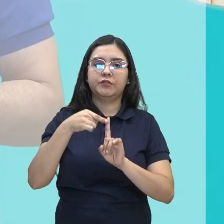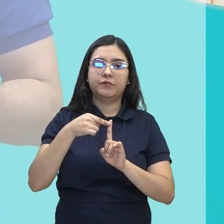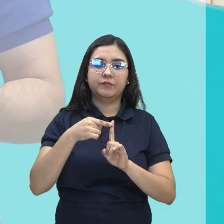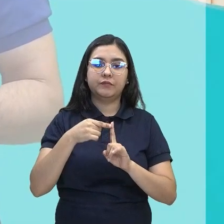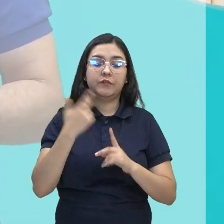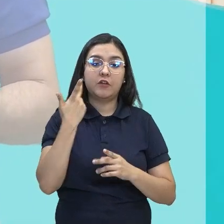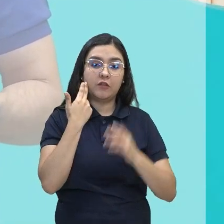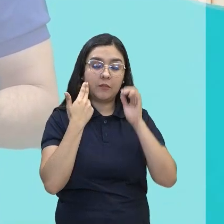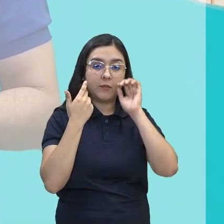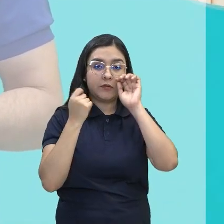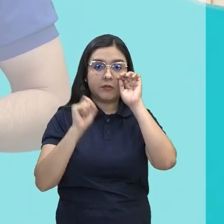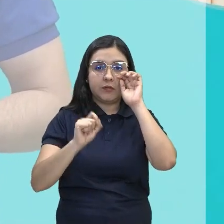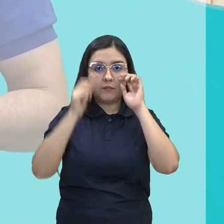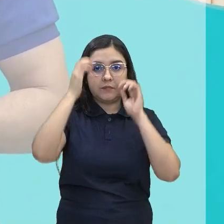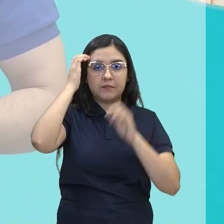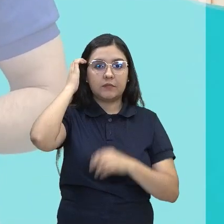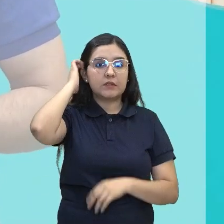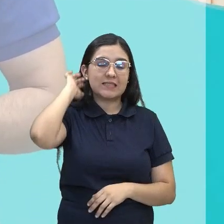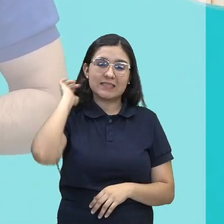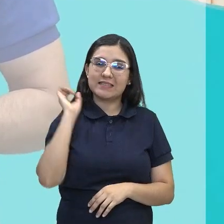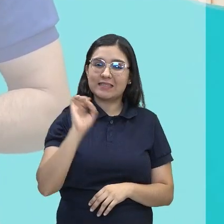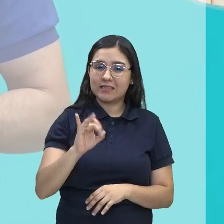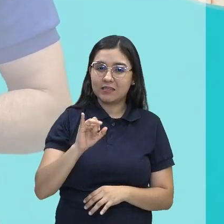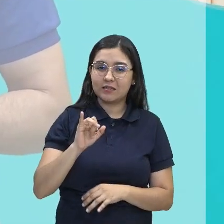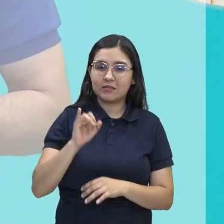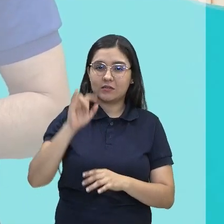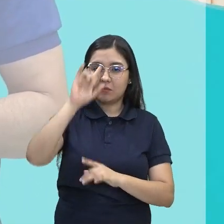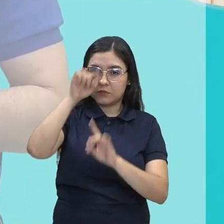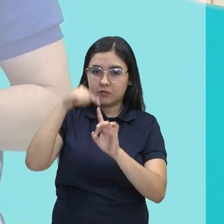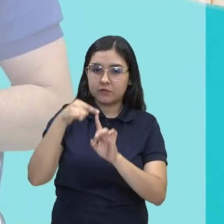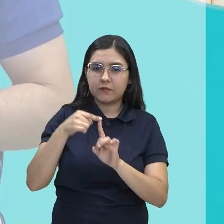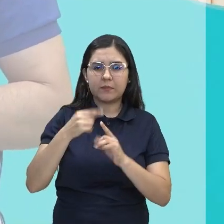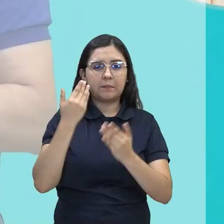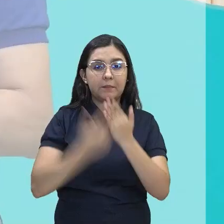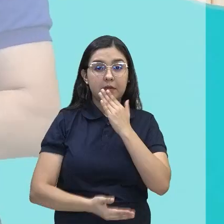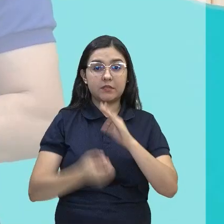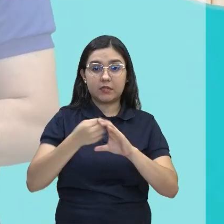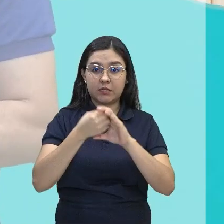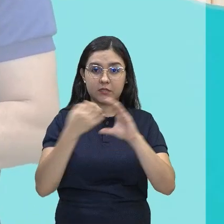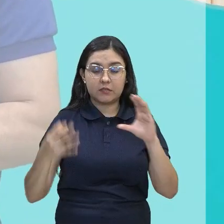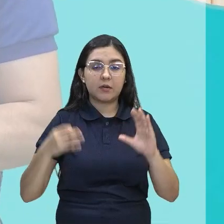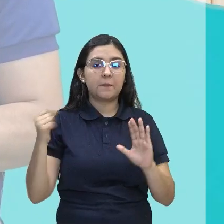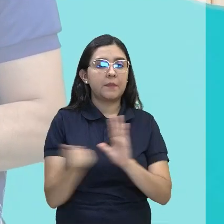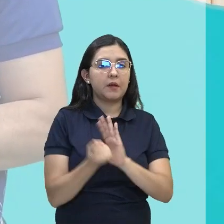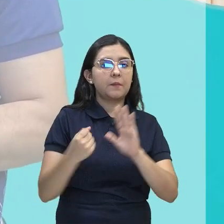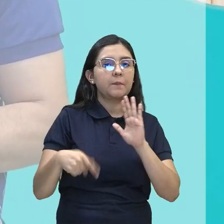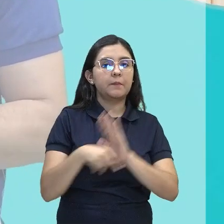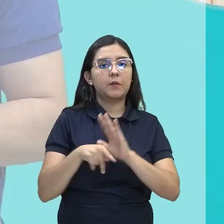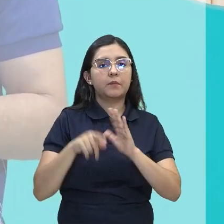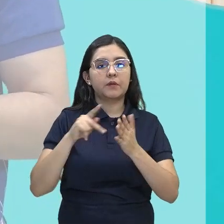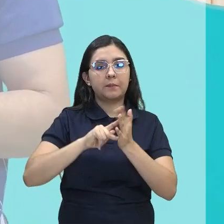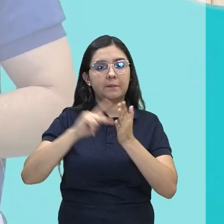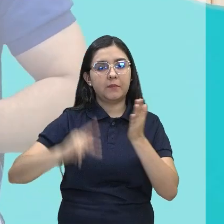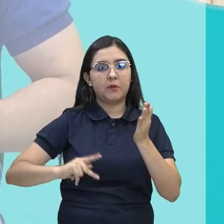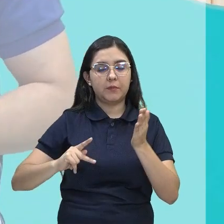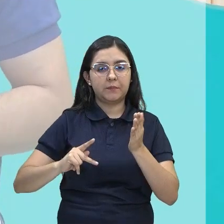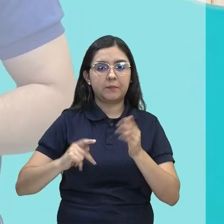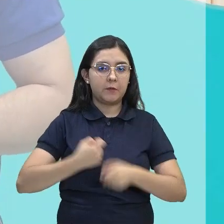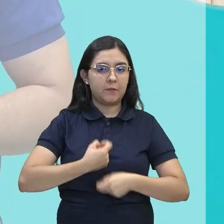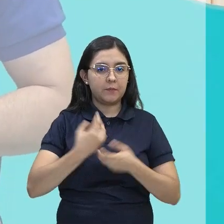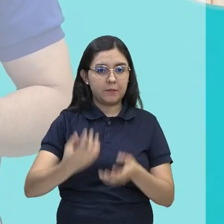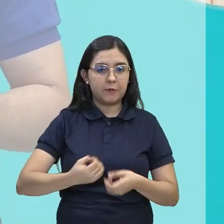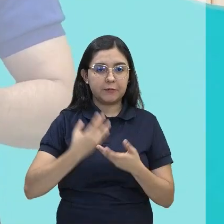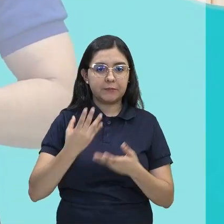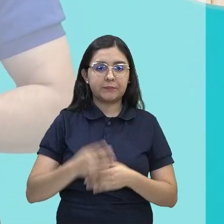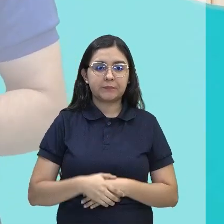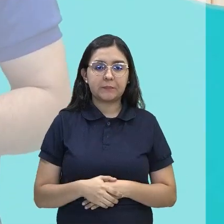Normalmente, se ele for muito objetivo, ele perde essa característica, né, que é tão marcante relacionado aí ao texto de poema, ou no caso aqui,